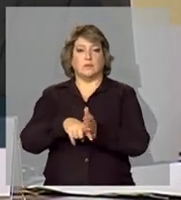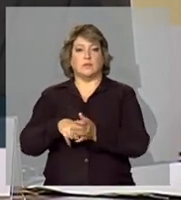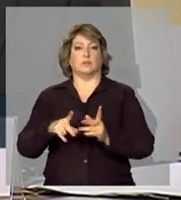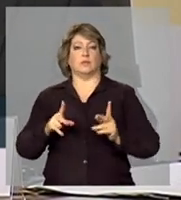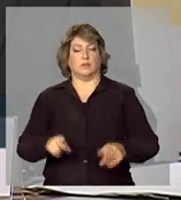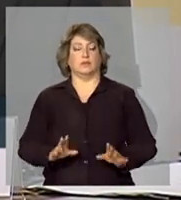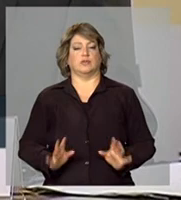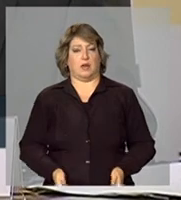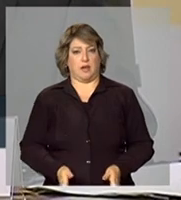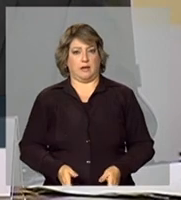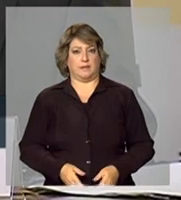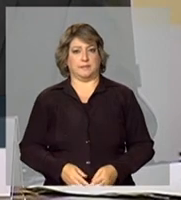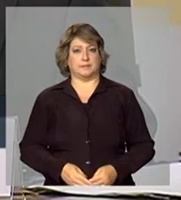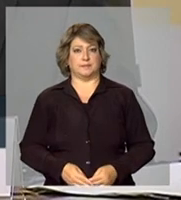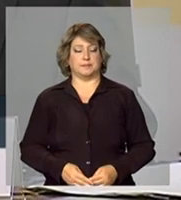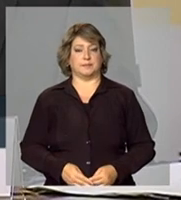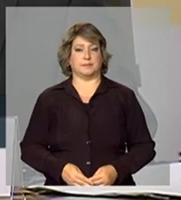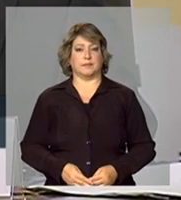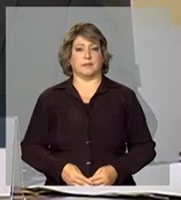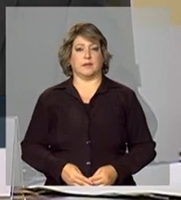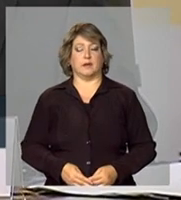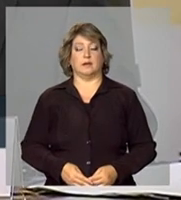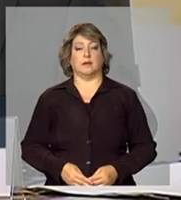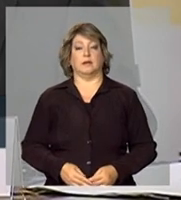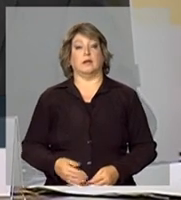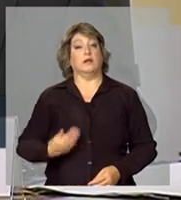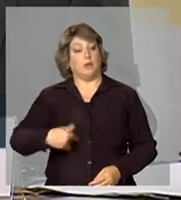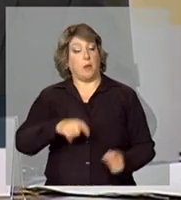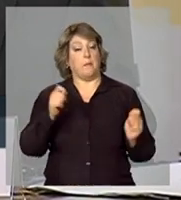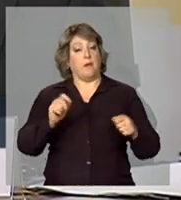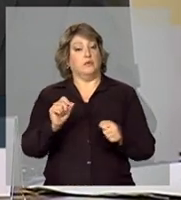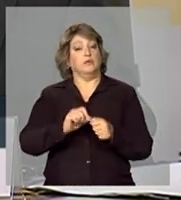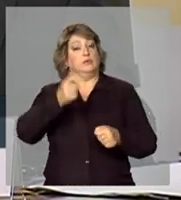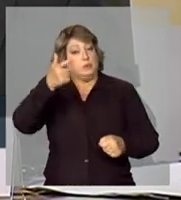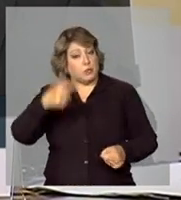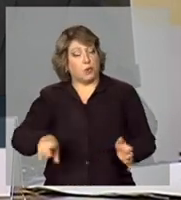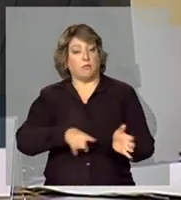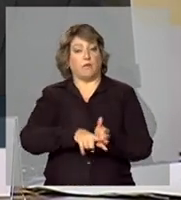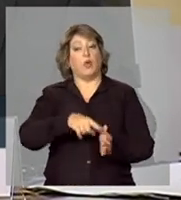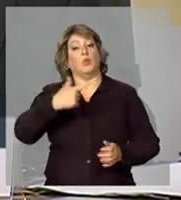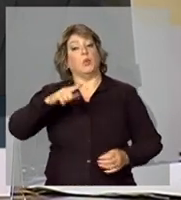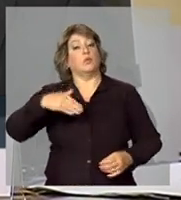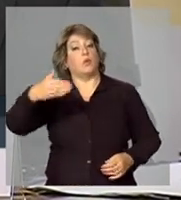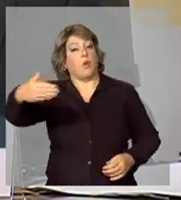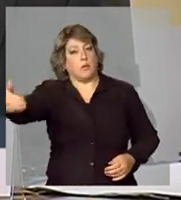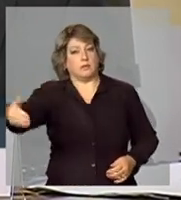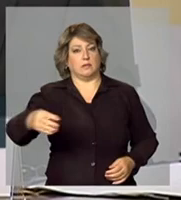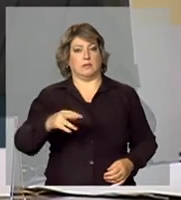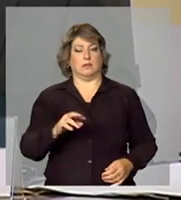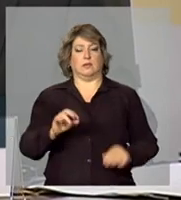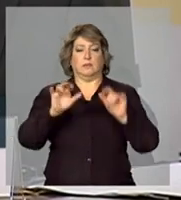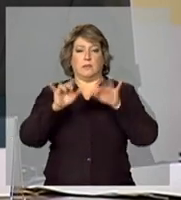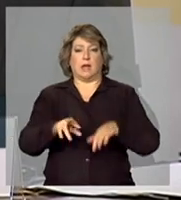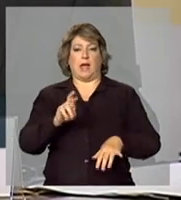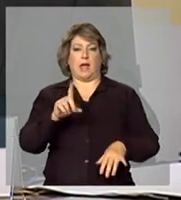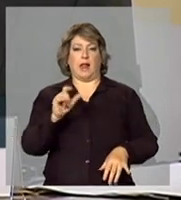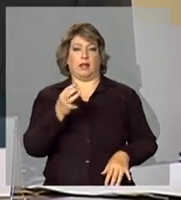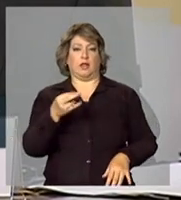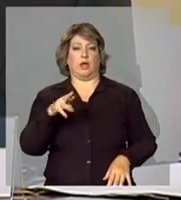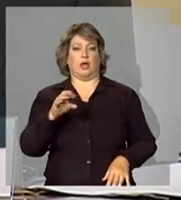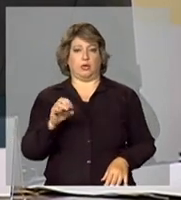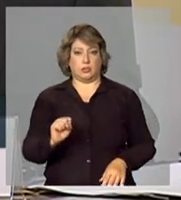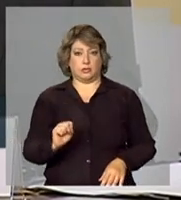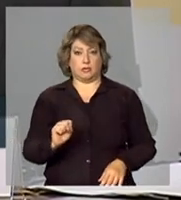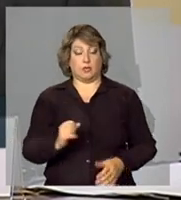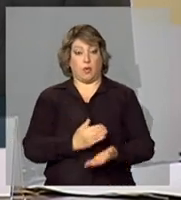nós fazemos e poderemos até reavaliar nos próximos relatórios né a partir da realidade